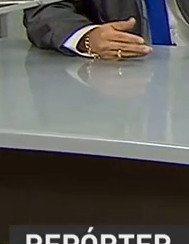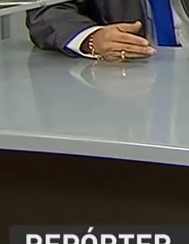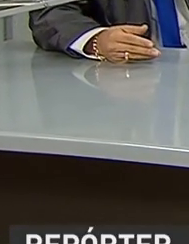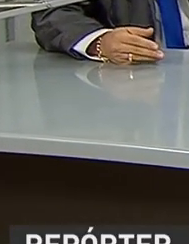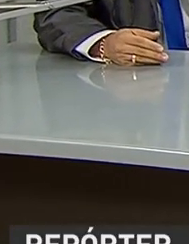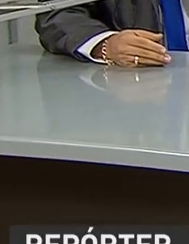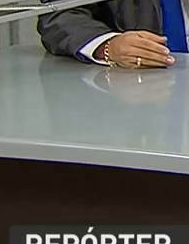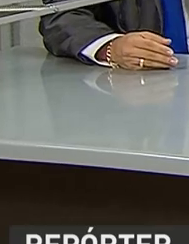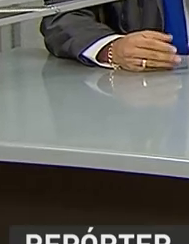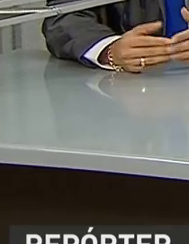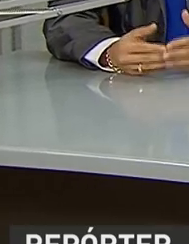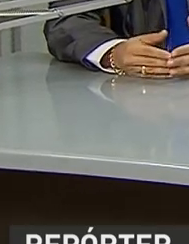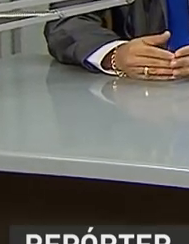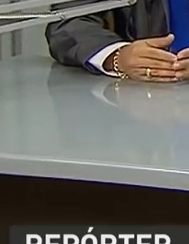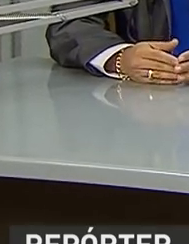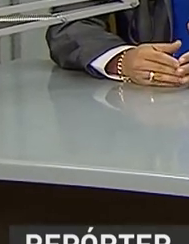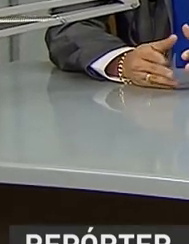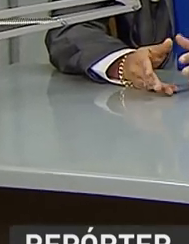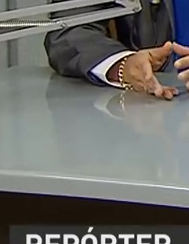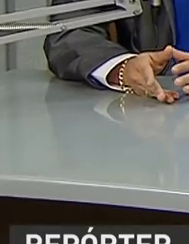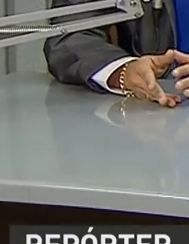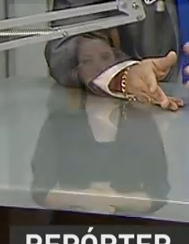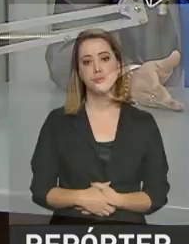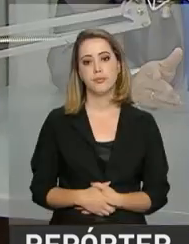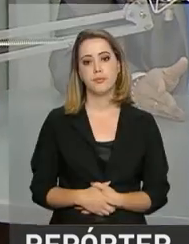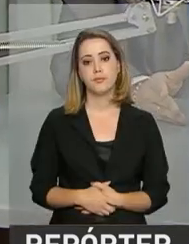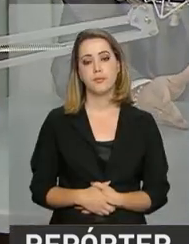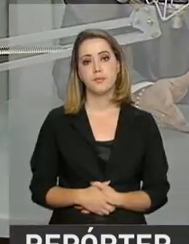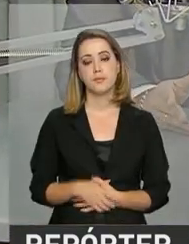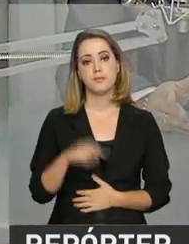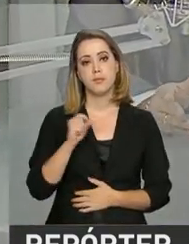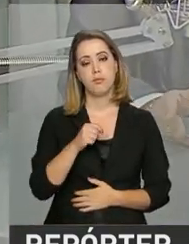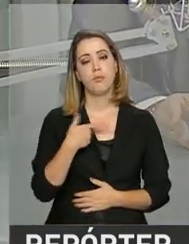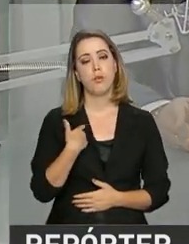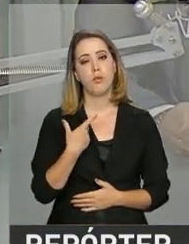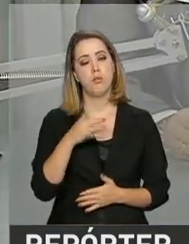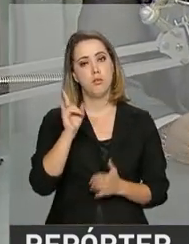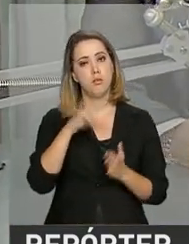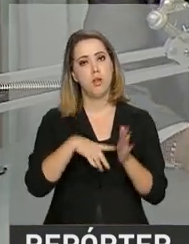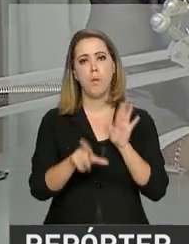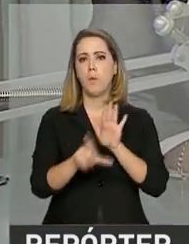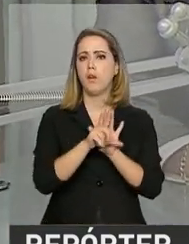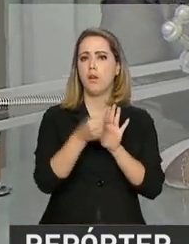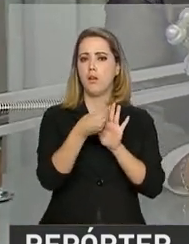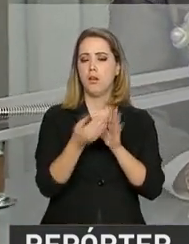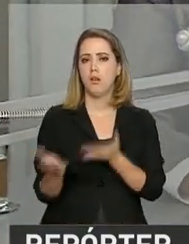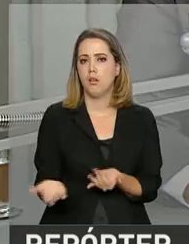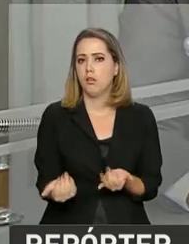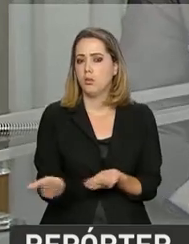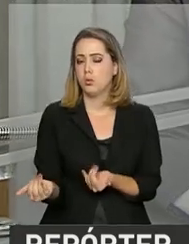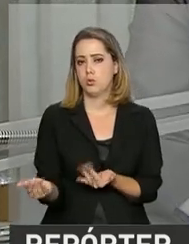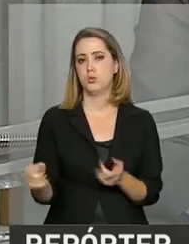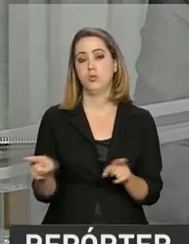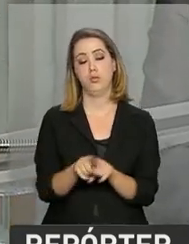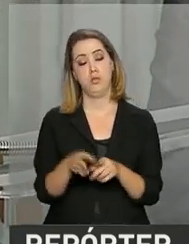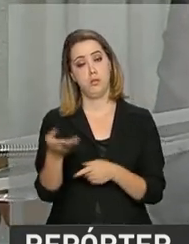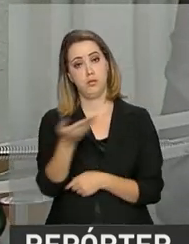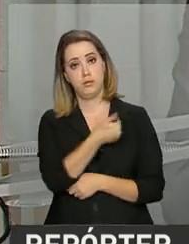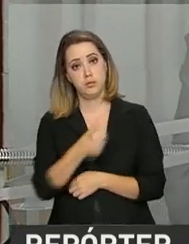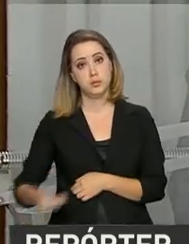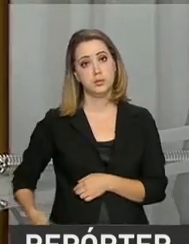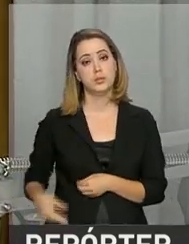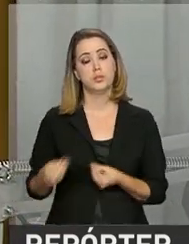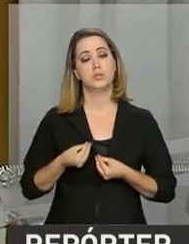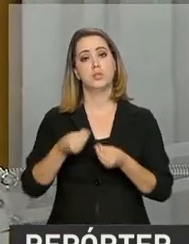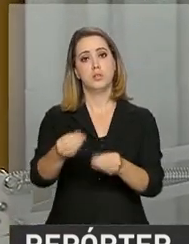ano passado e esse programa ele é uma regulamentação do Estatuto da Juventude e o que Visa o governo é buscar